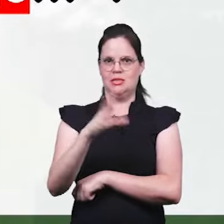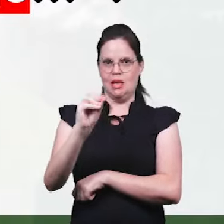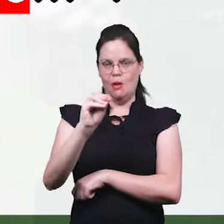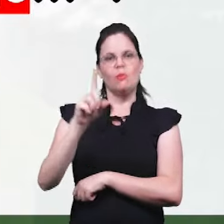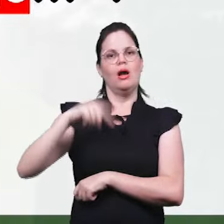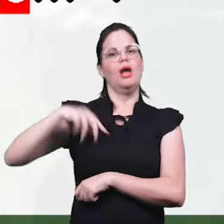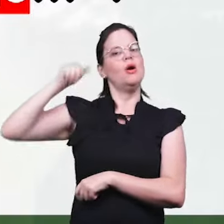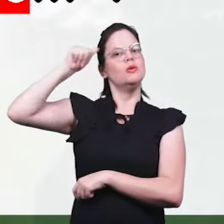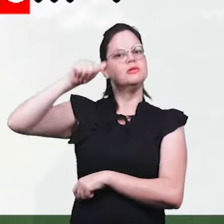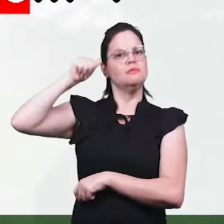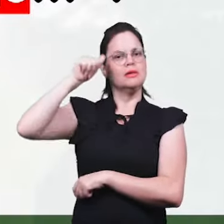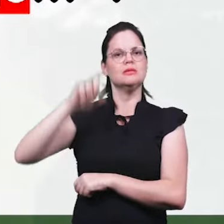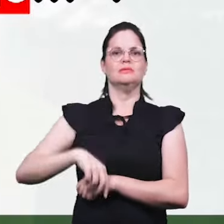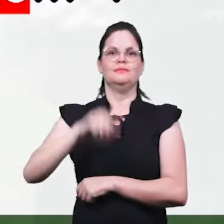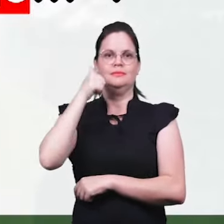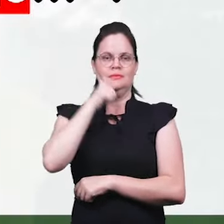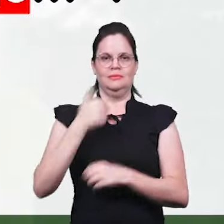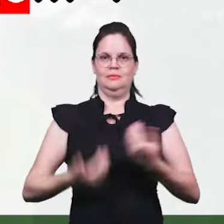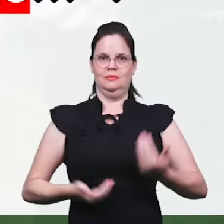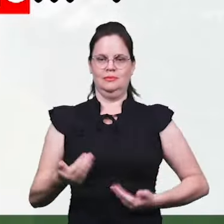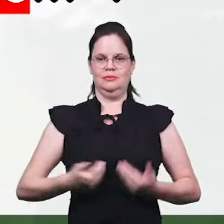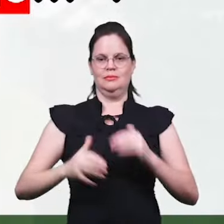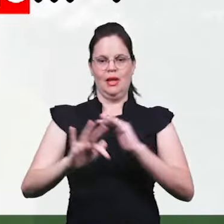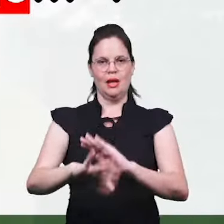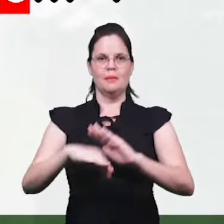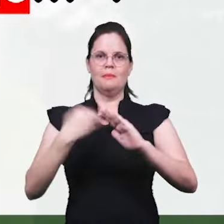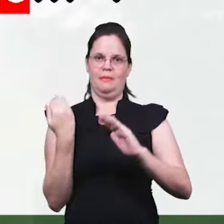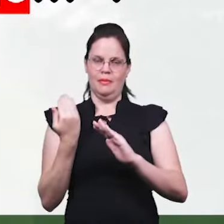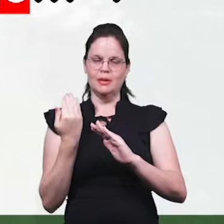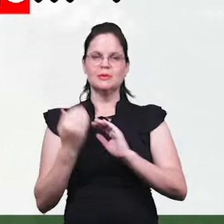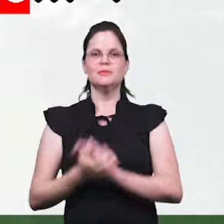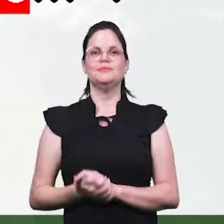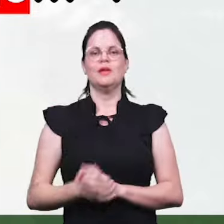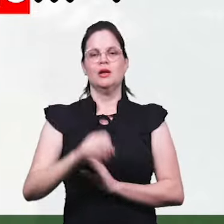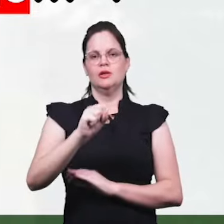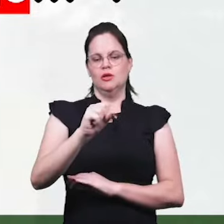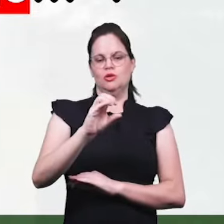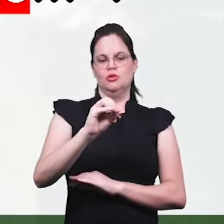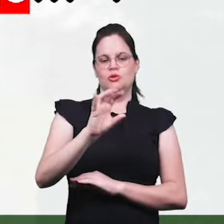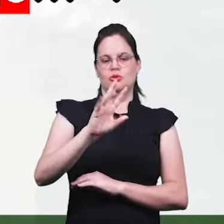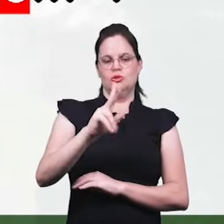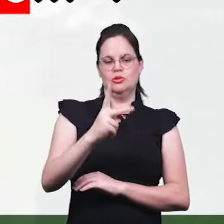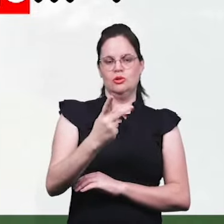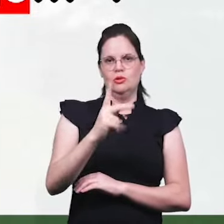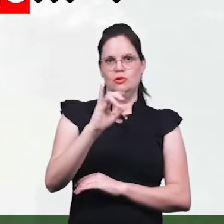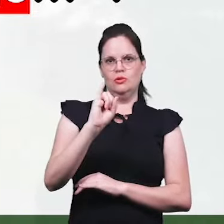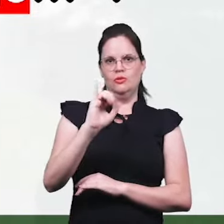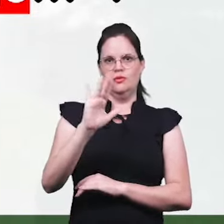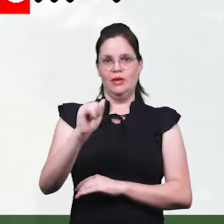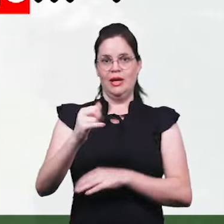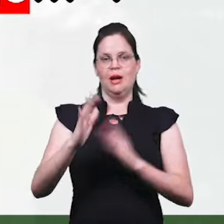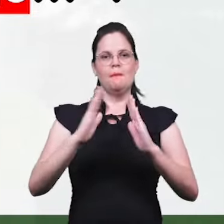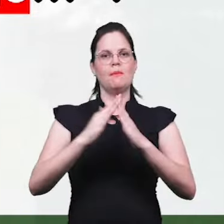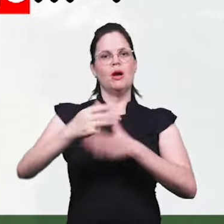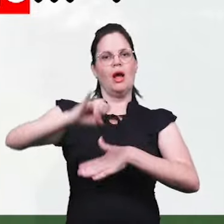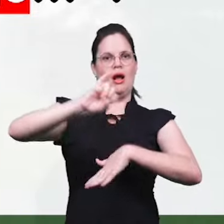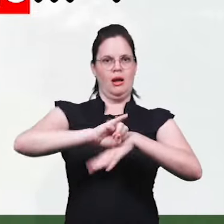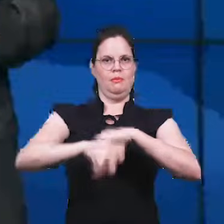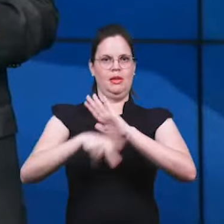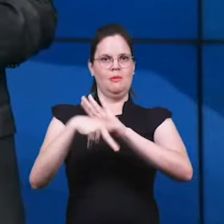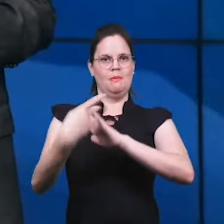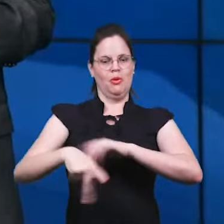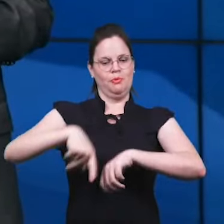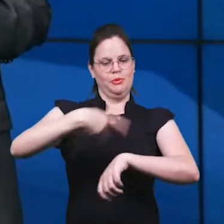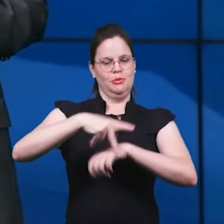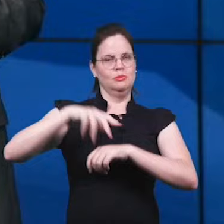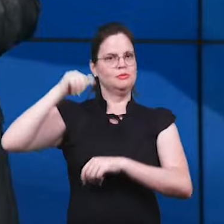vai ser a nossa irmã, nossa querida irmã Sofia Berendeva. Ela, na verdade, mora na capital, em